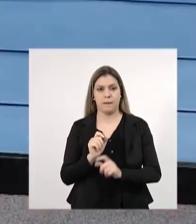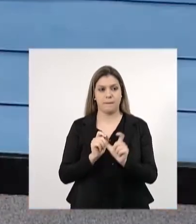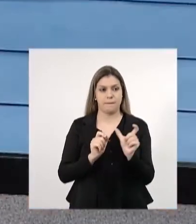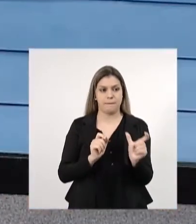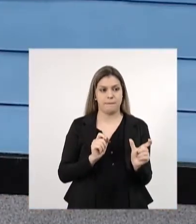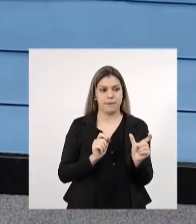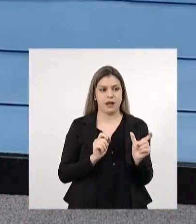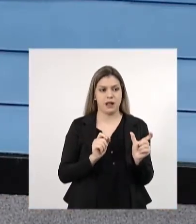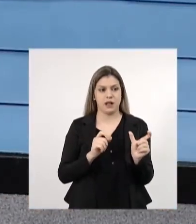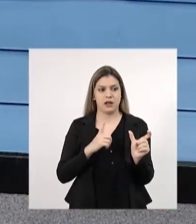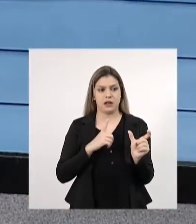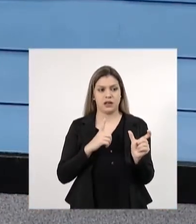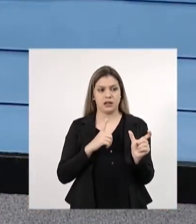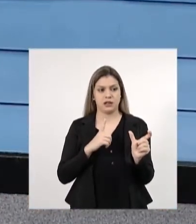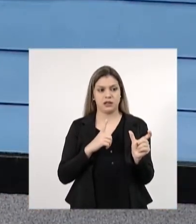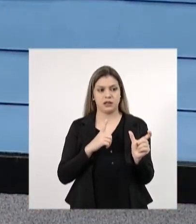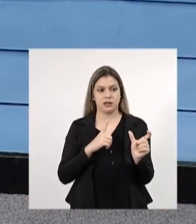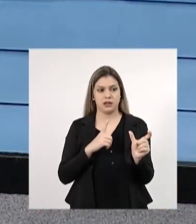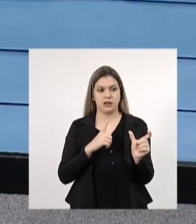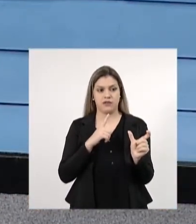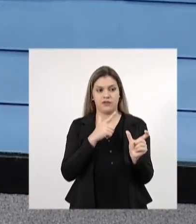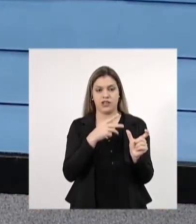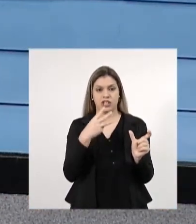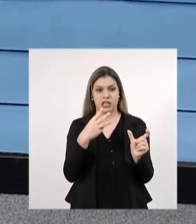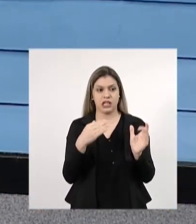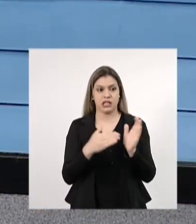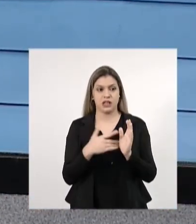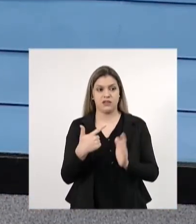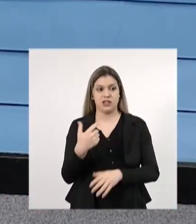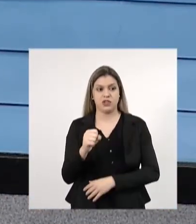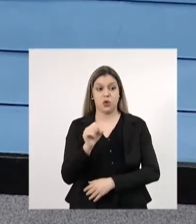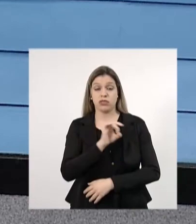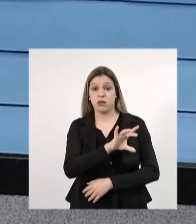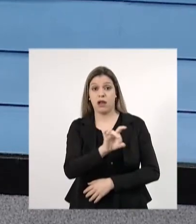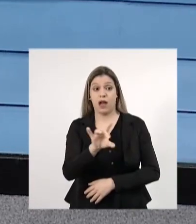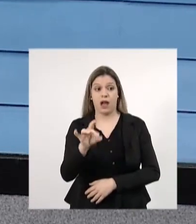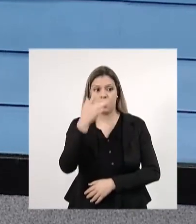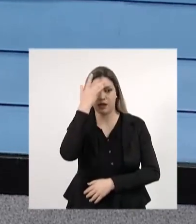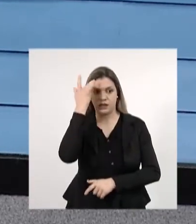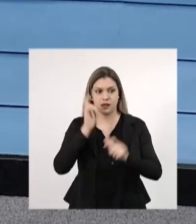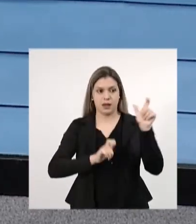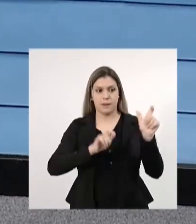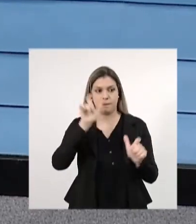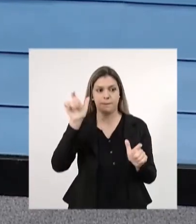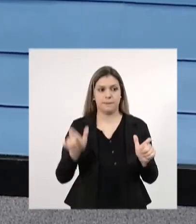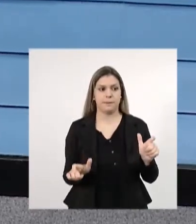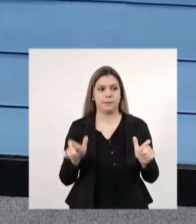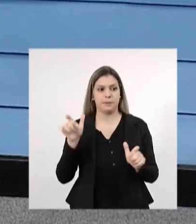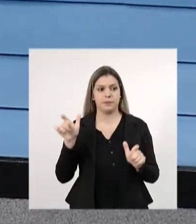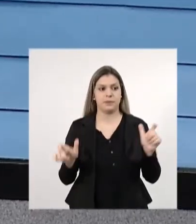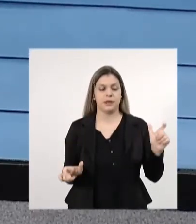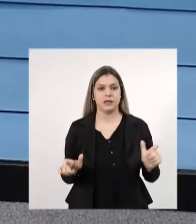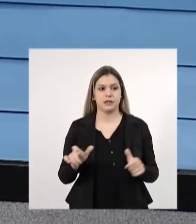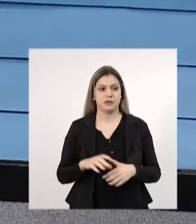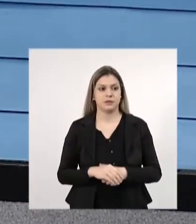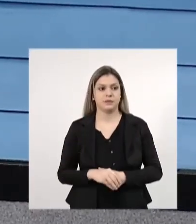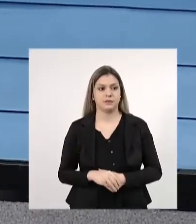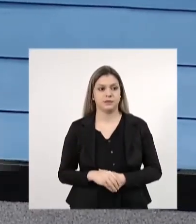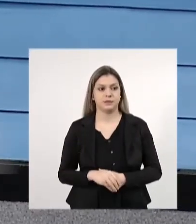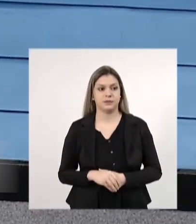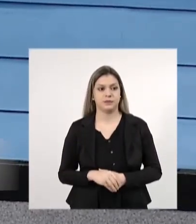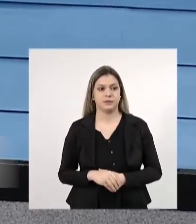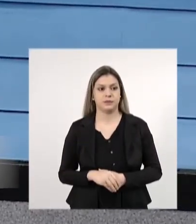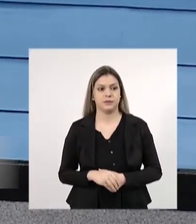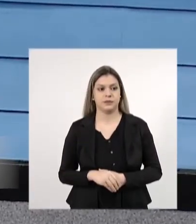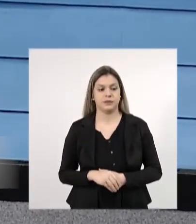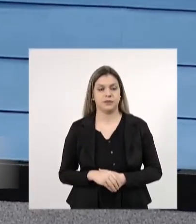Antigamente, o PAB fixo era R$ 23 a R$ 28 por habitante ano. Agora, o PAB fixo, vamos chamar assim, não